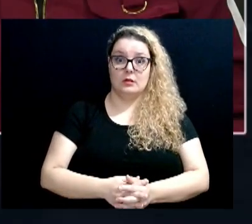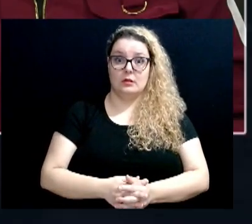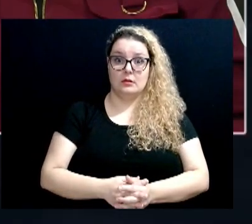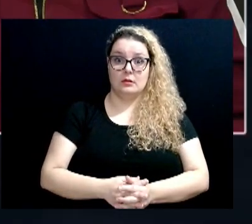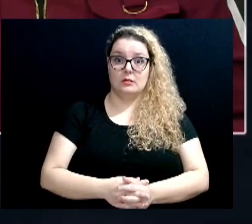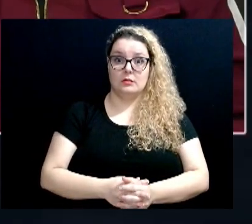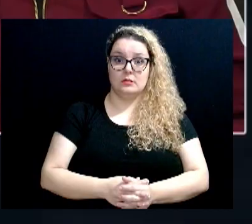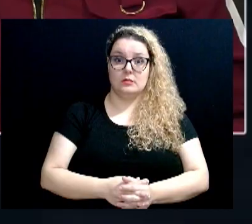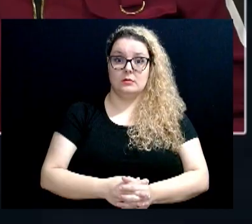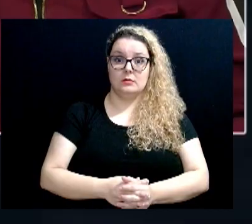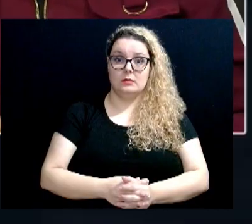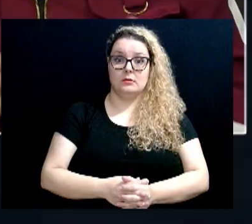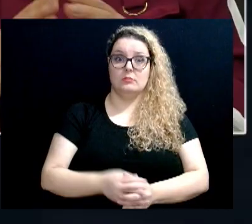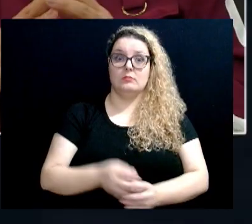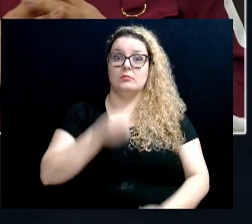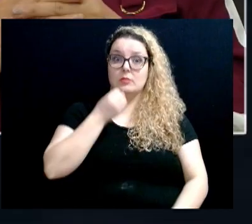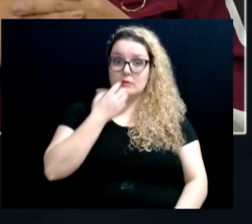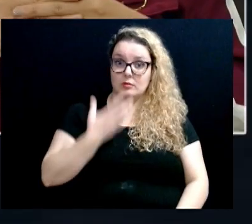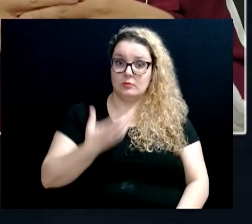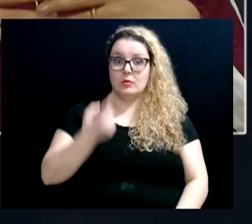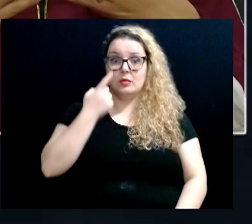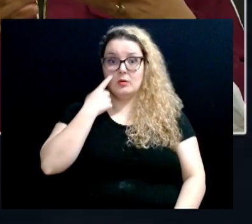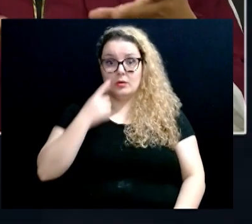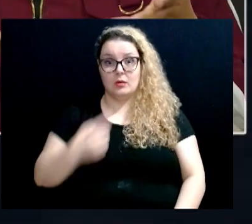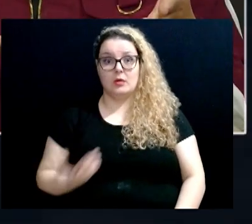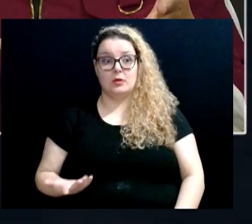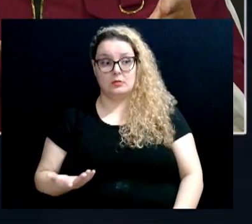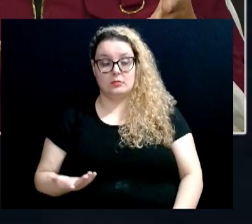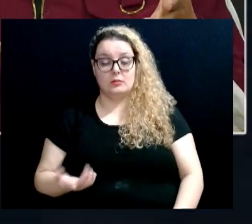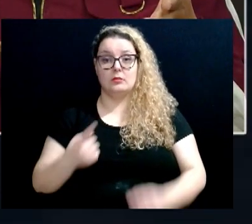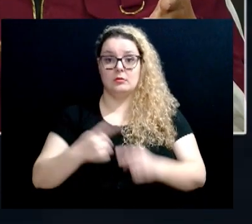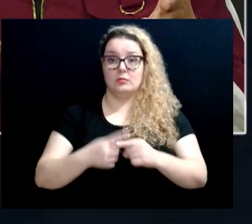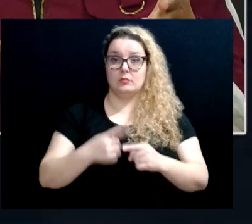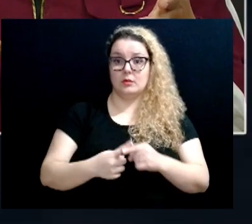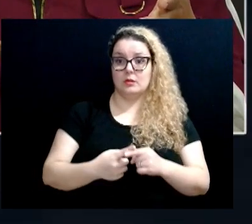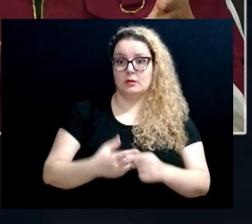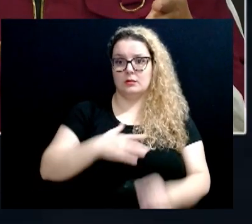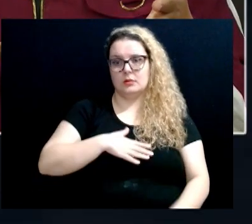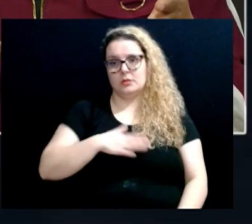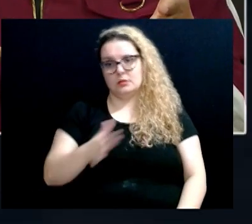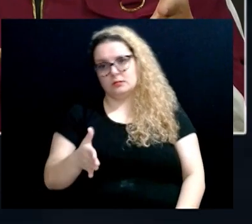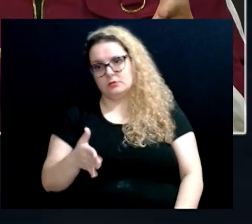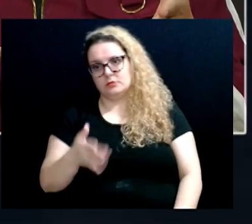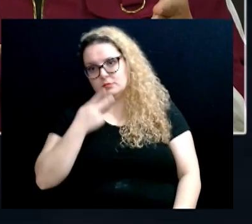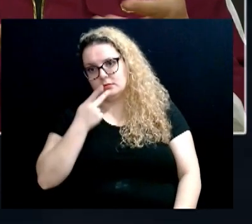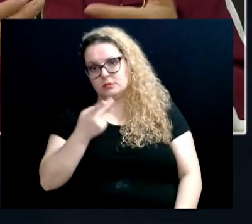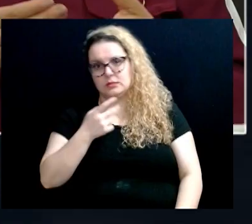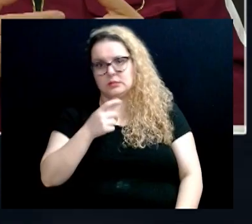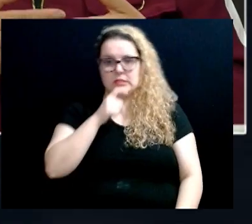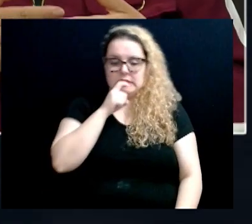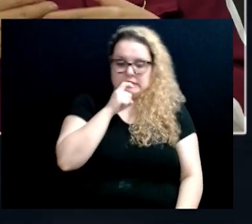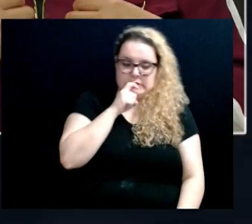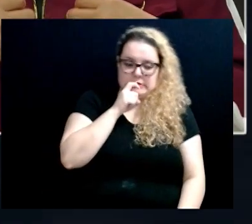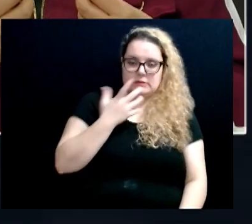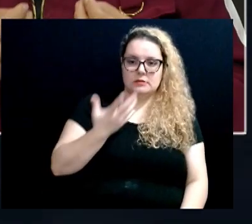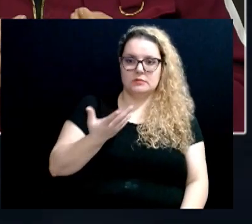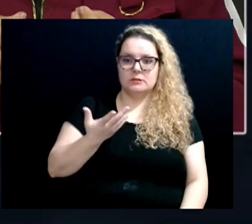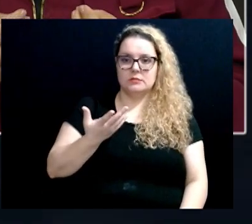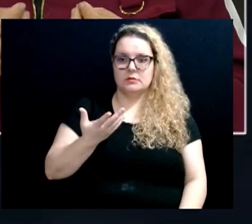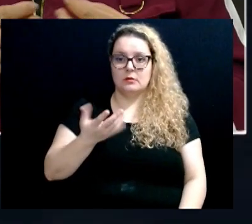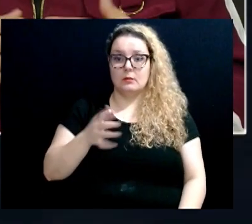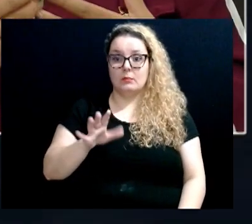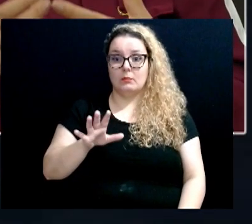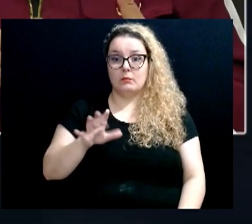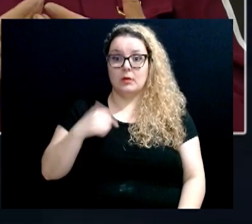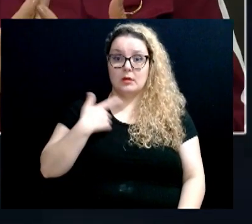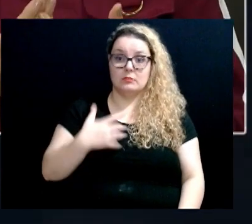Muito bom, gente. Olha só que interessante, porque a gente não gosta de falar que temos inveja, né? Mas a gente precisa, nós temos sentimentos.